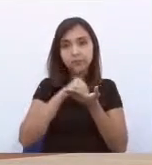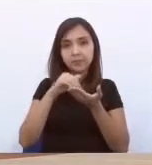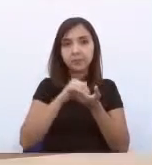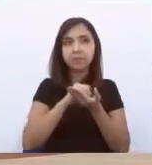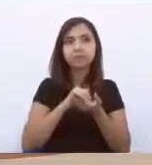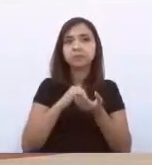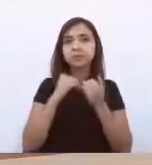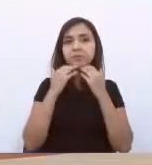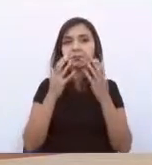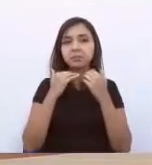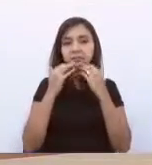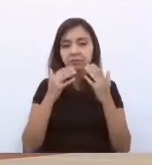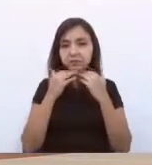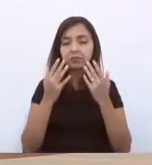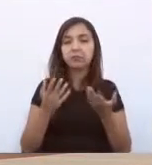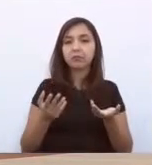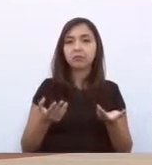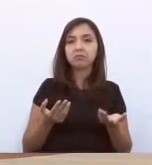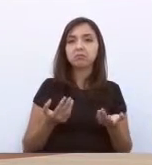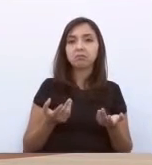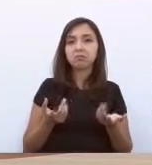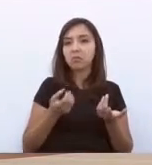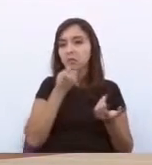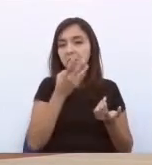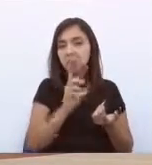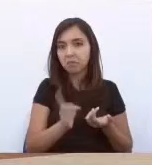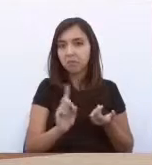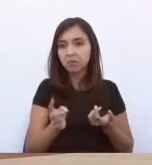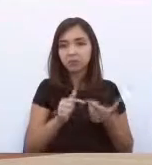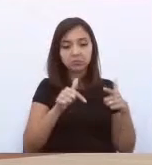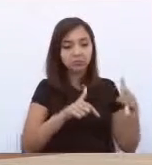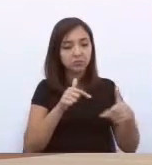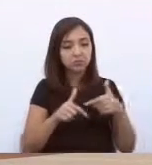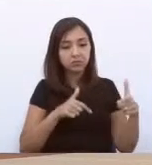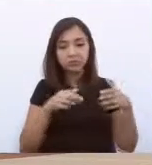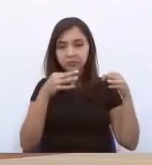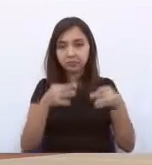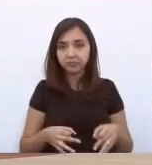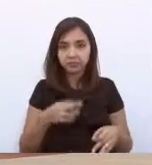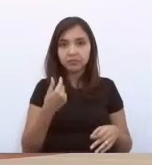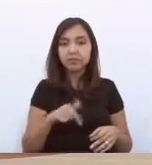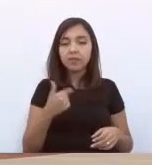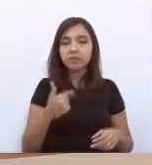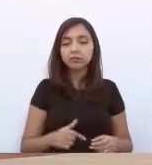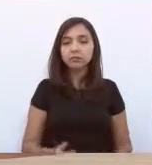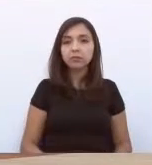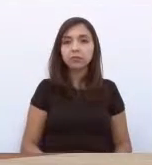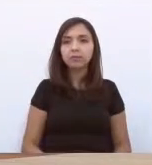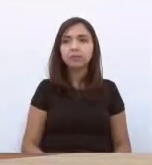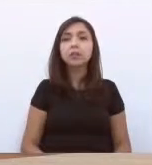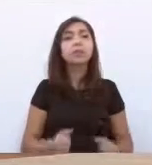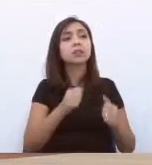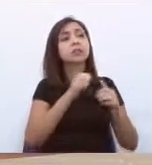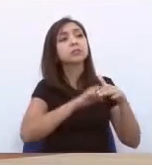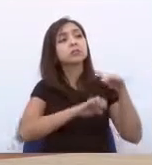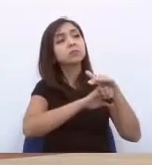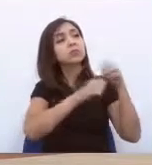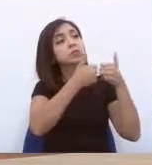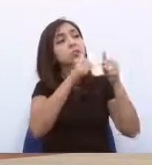não prestava, era um mau serviço para a cidade de Guarulhos. E essas empresas de